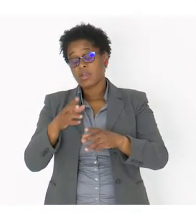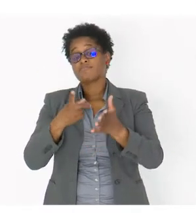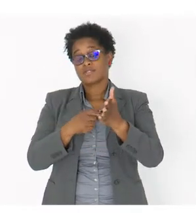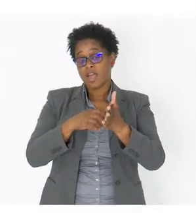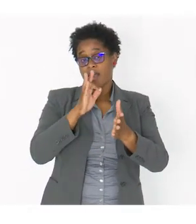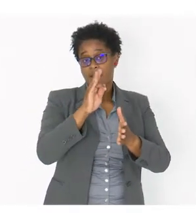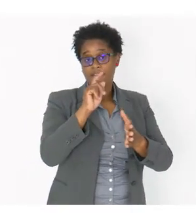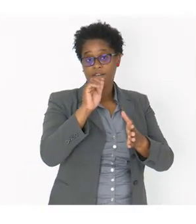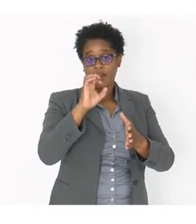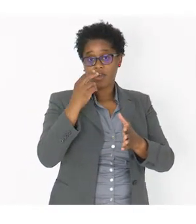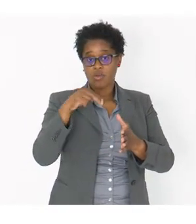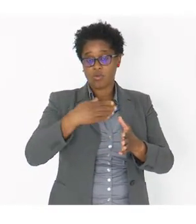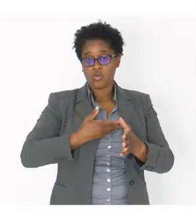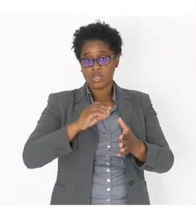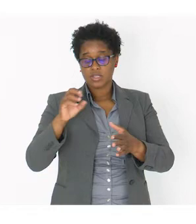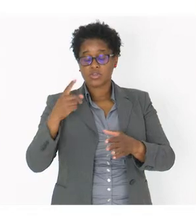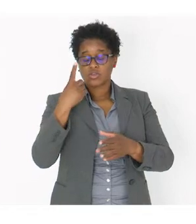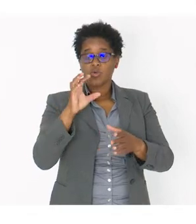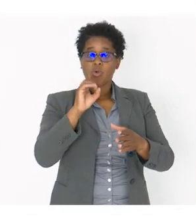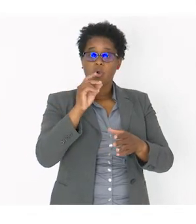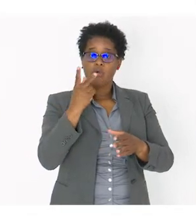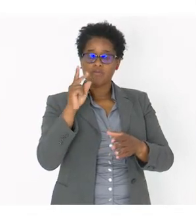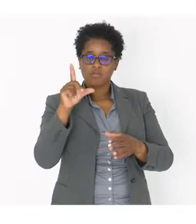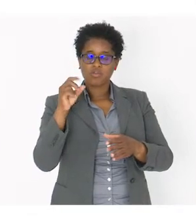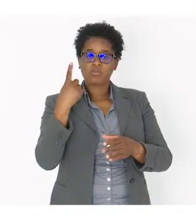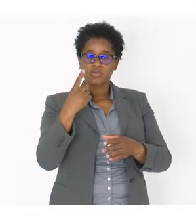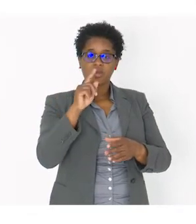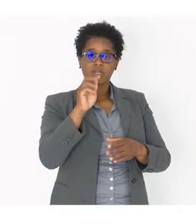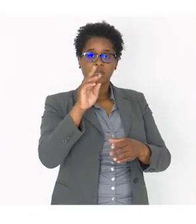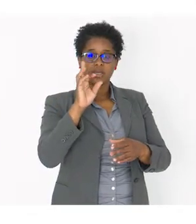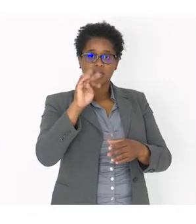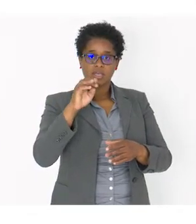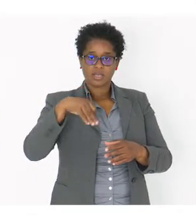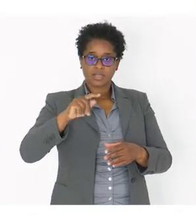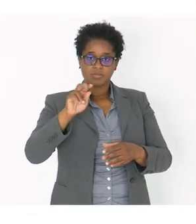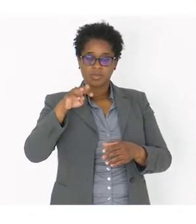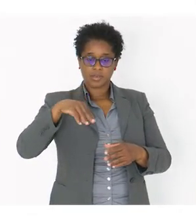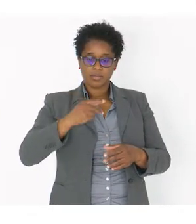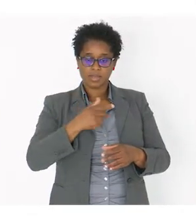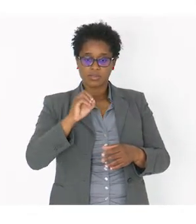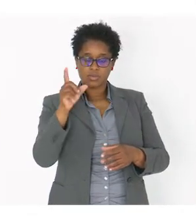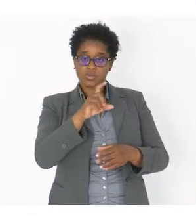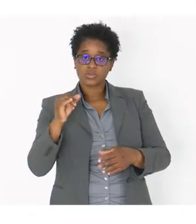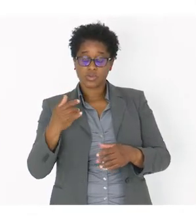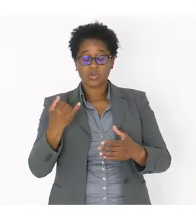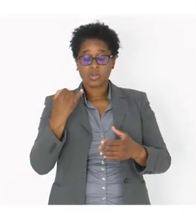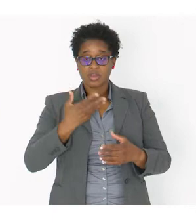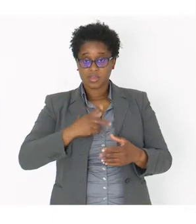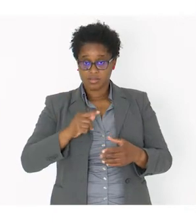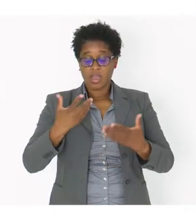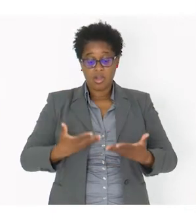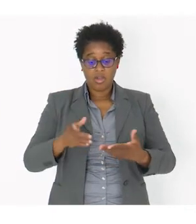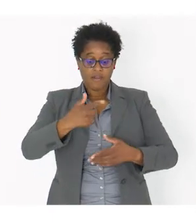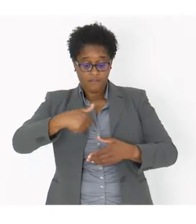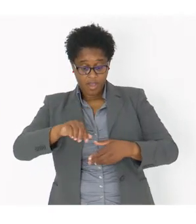fecundação de um óvulo por um espermatozoide. Agora vamos lá trabalhar. Eu sei